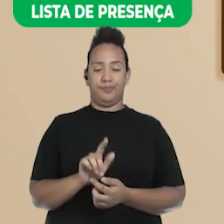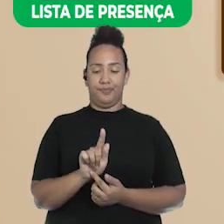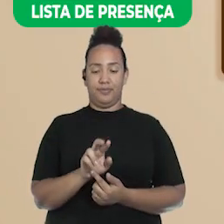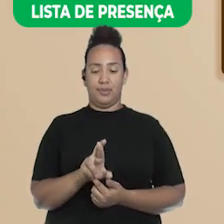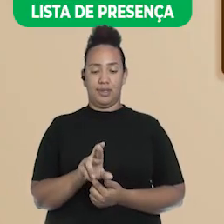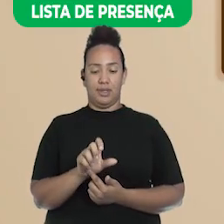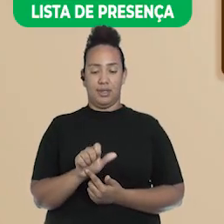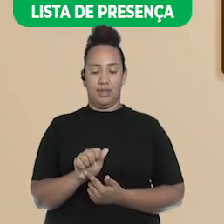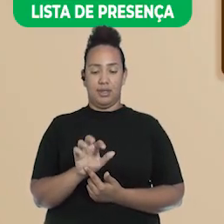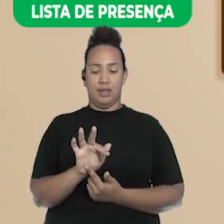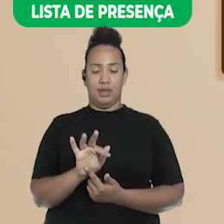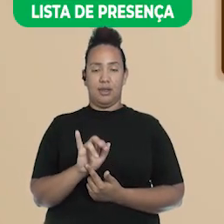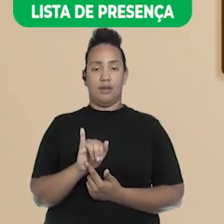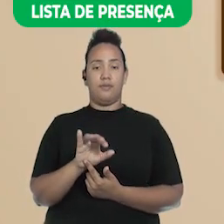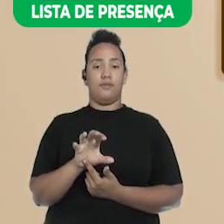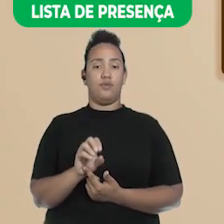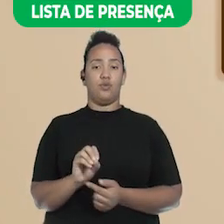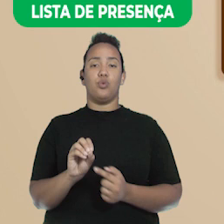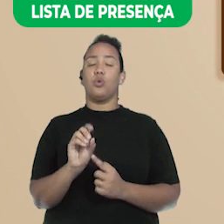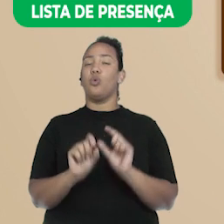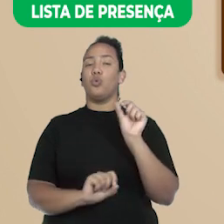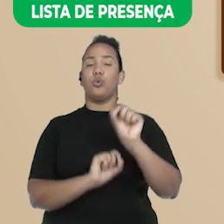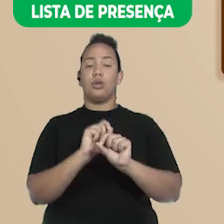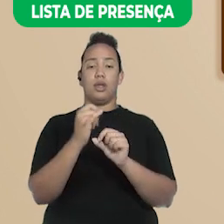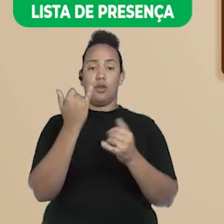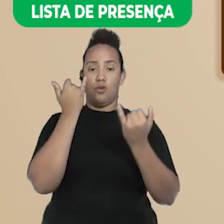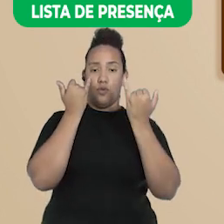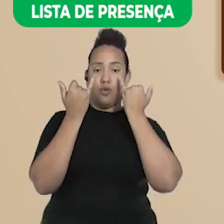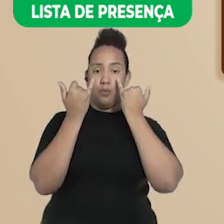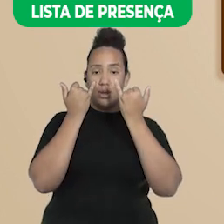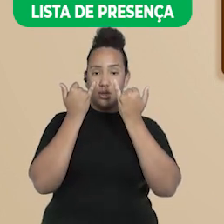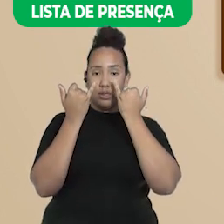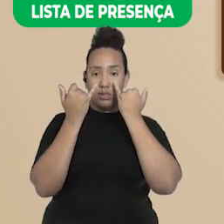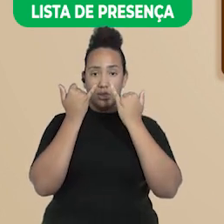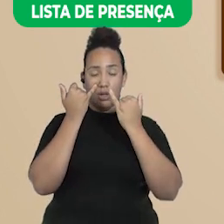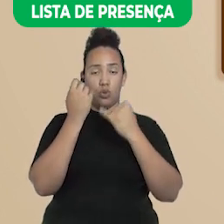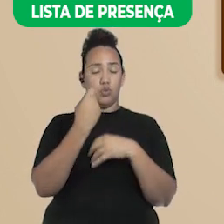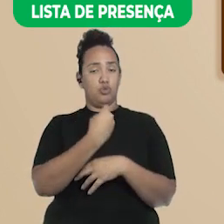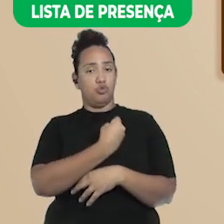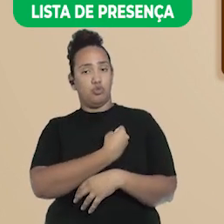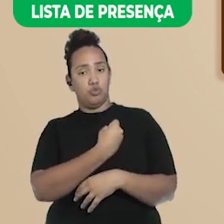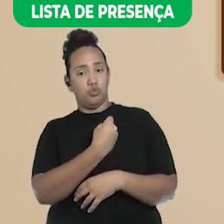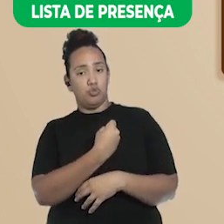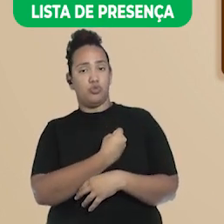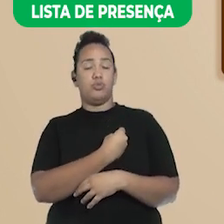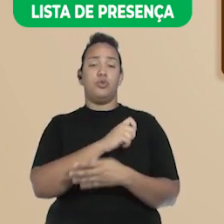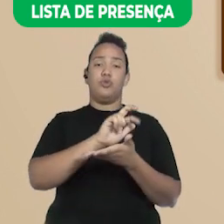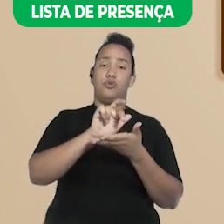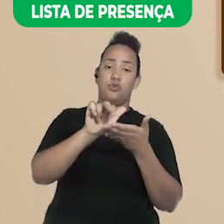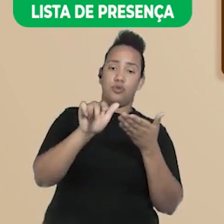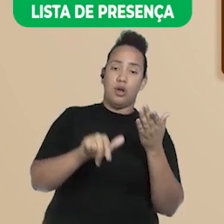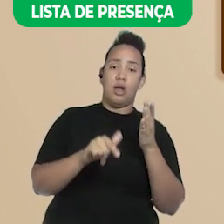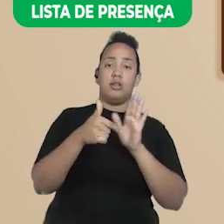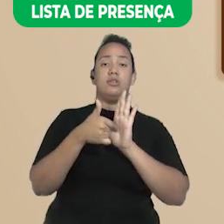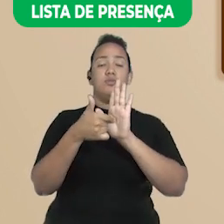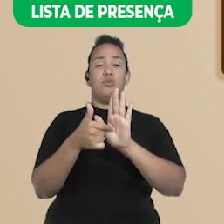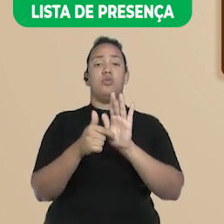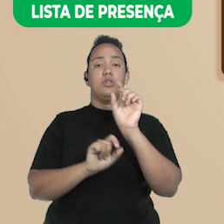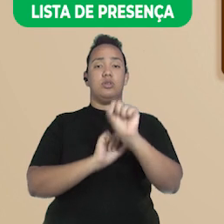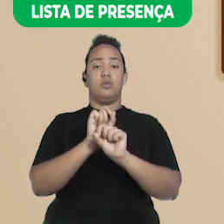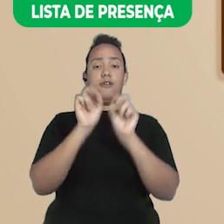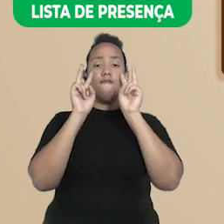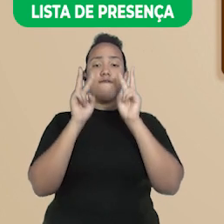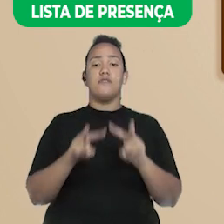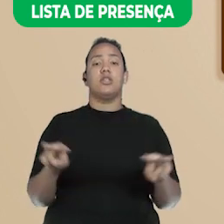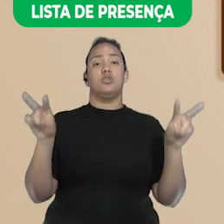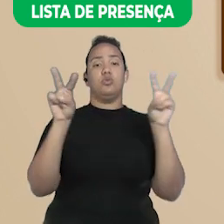a representação visual de dados e informações numéricas. São esquemas que avaliam informações